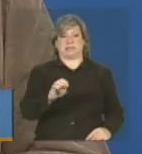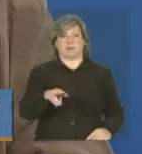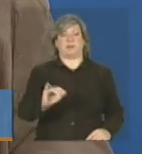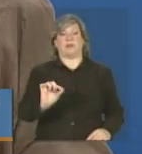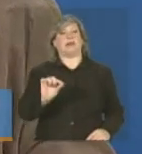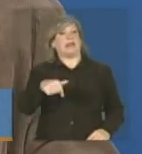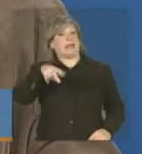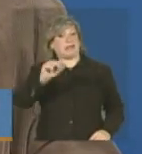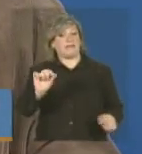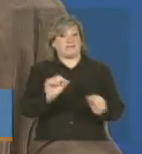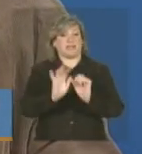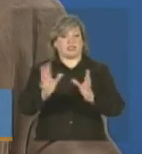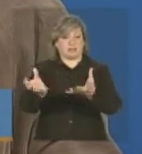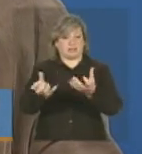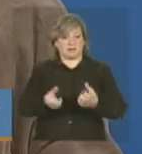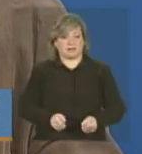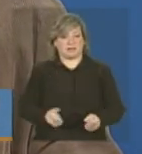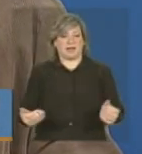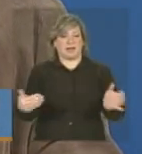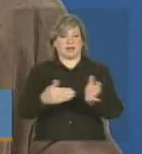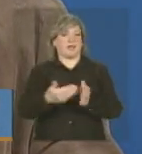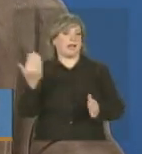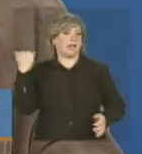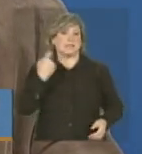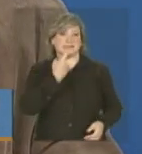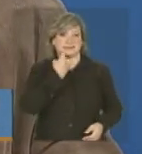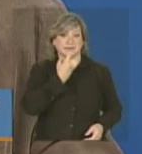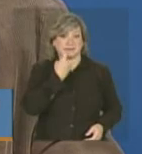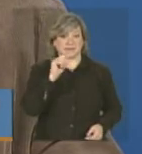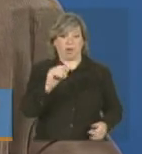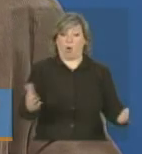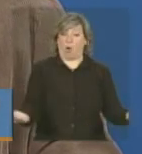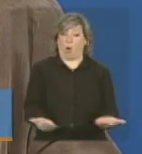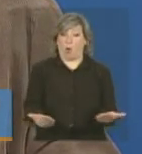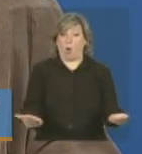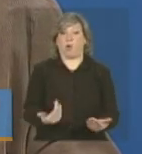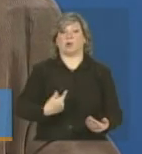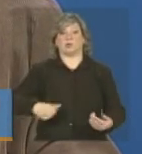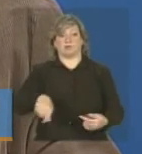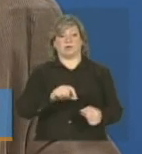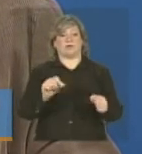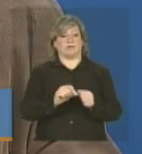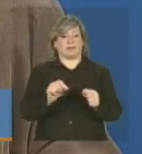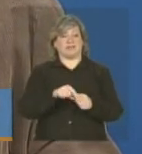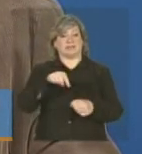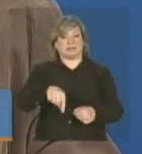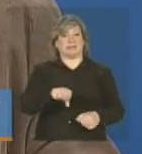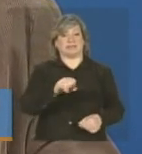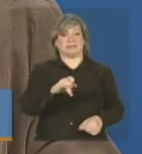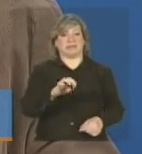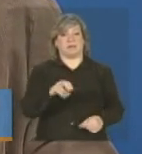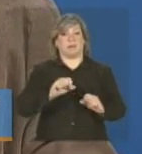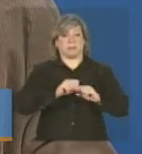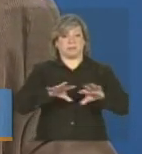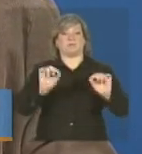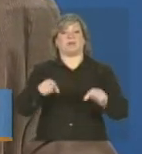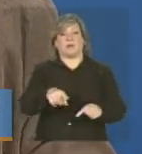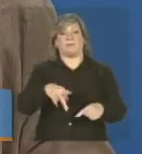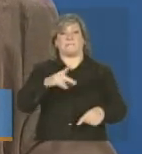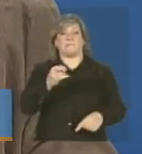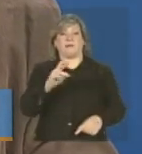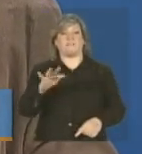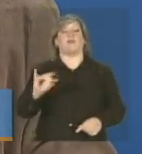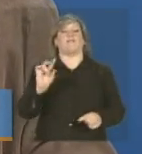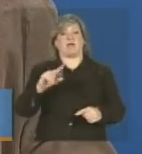já fez a adesão, por exemplo, até na sexta-feira, hoje a gente está rodando essa rotina dentro do sistema e o perfil dele vai ser corrigido